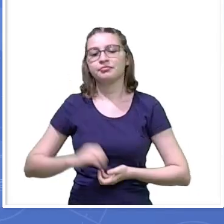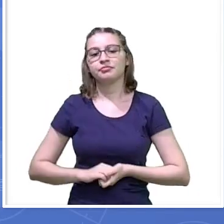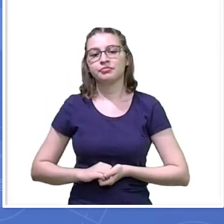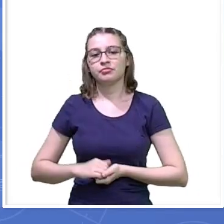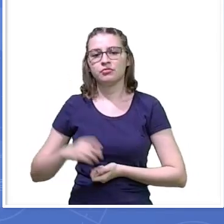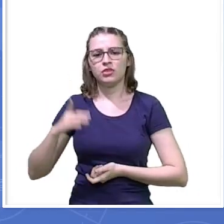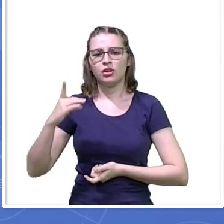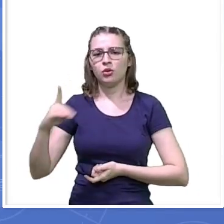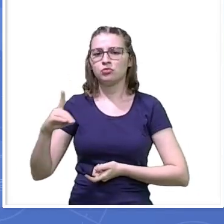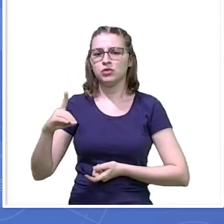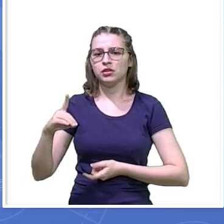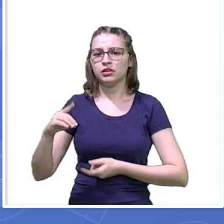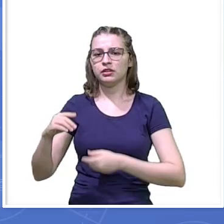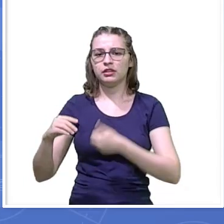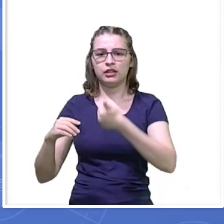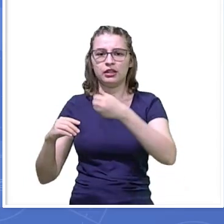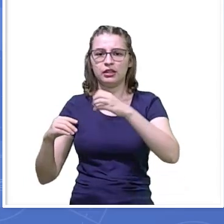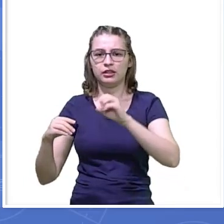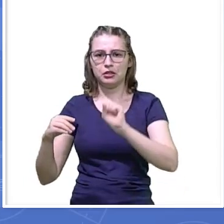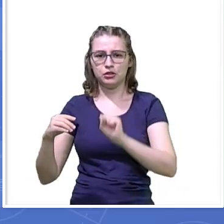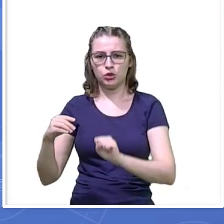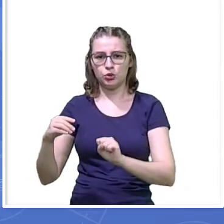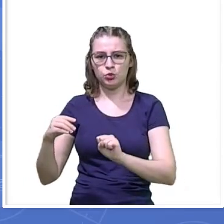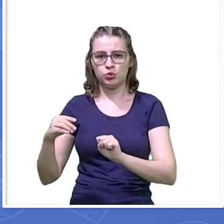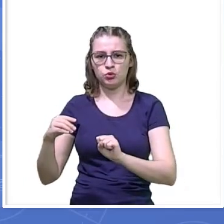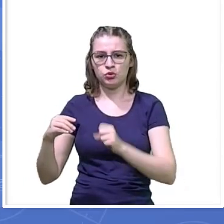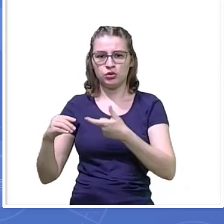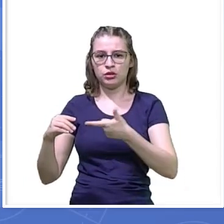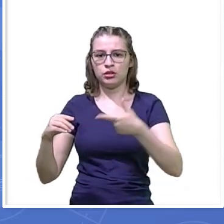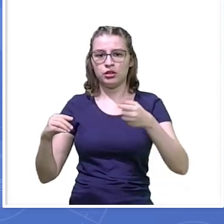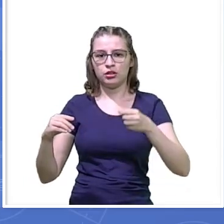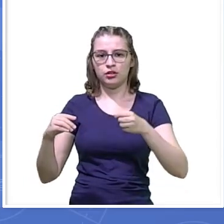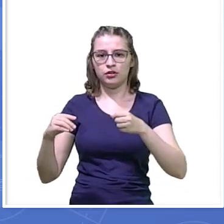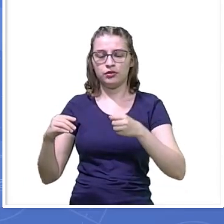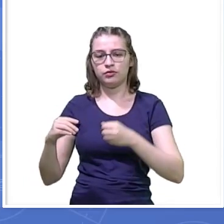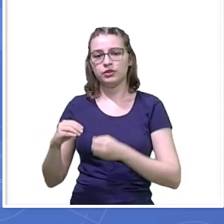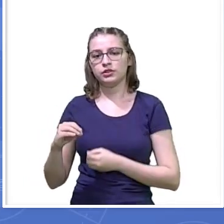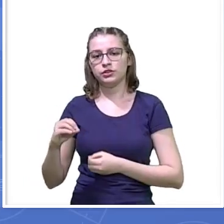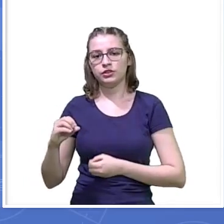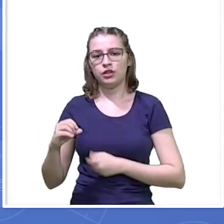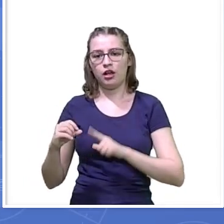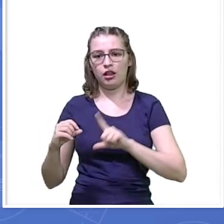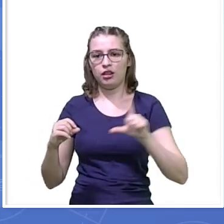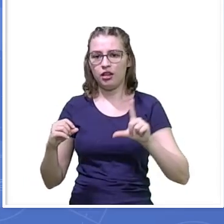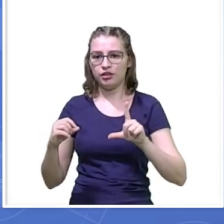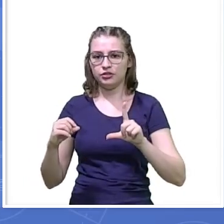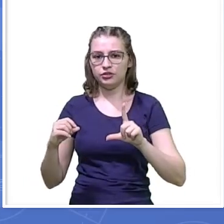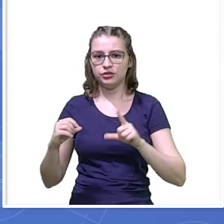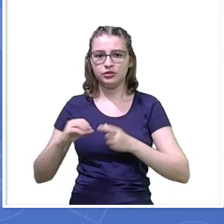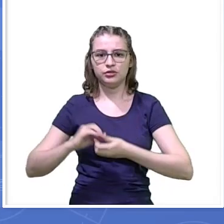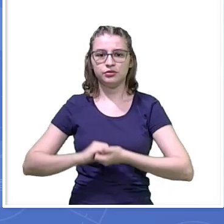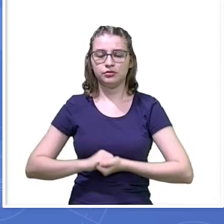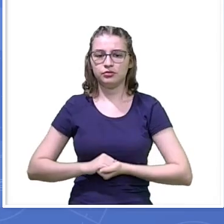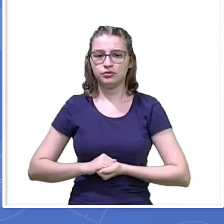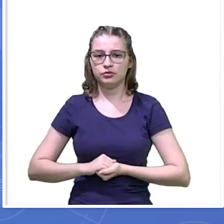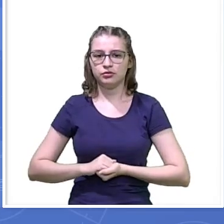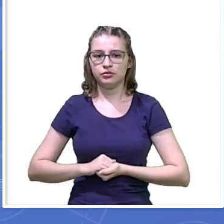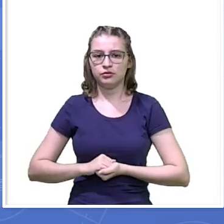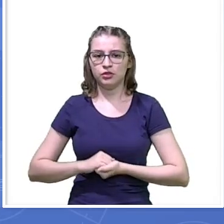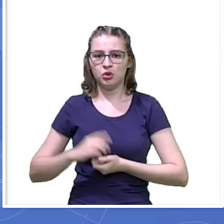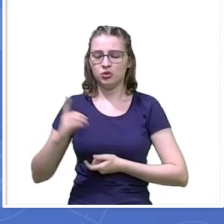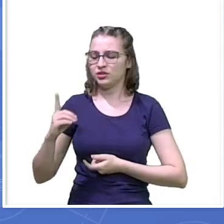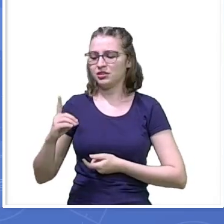está situado a 10 graus ao sul do Equador e a 20 graus do hemisfério ocidental, né? Na verdade não, o ponto D